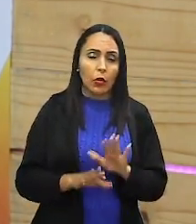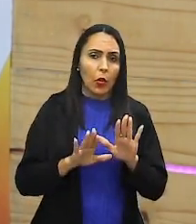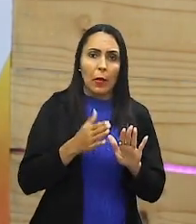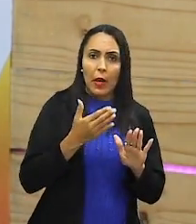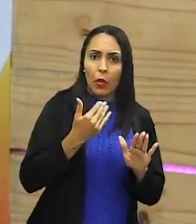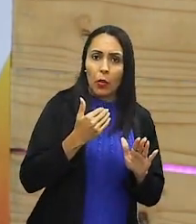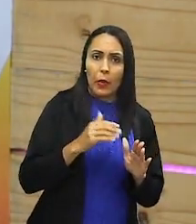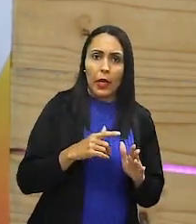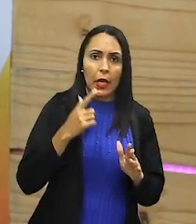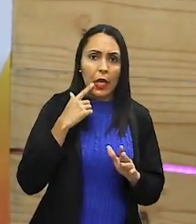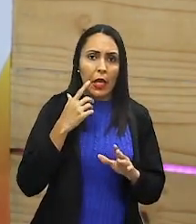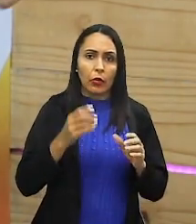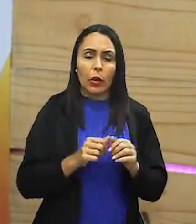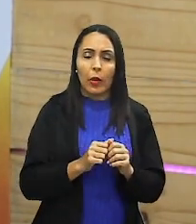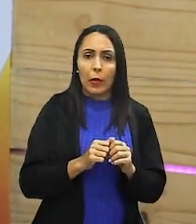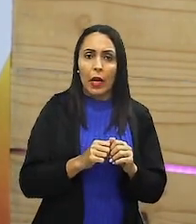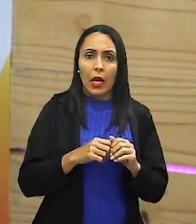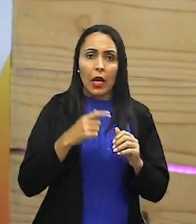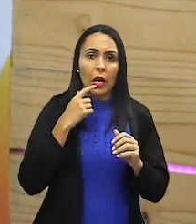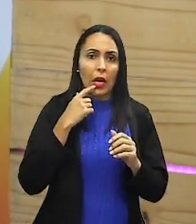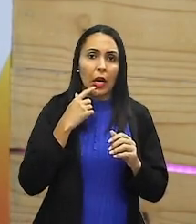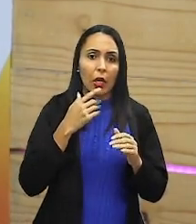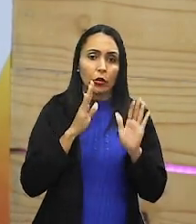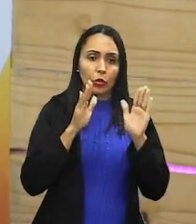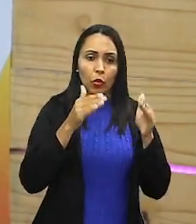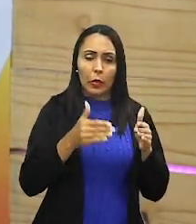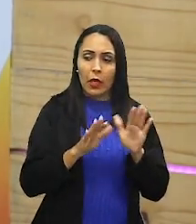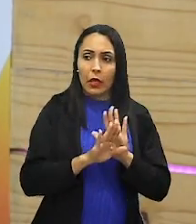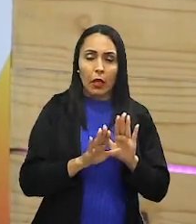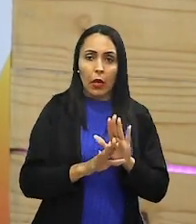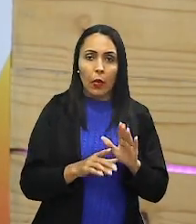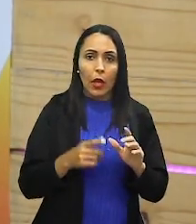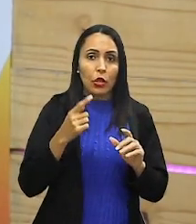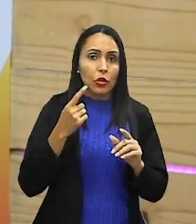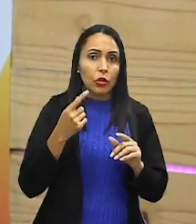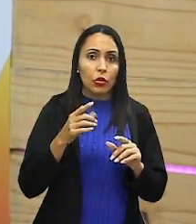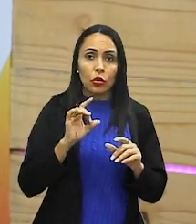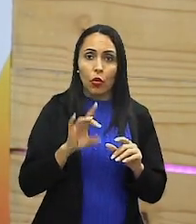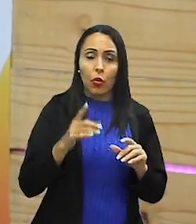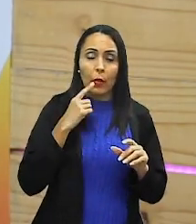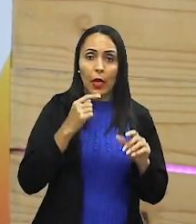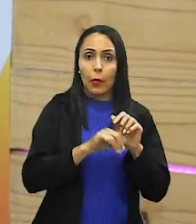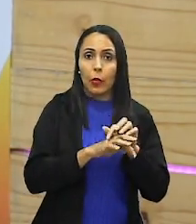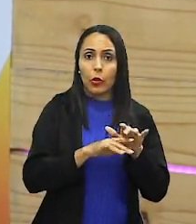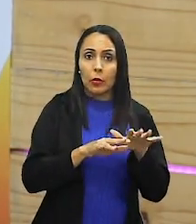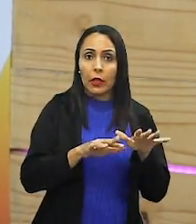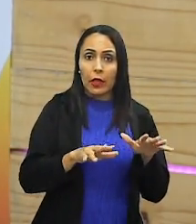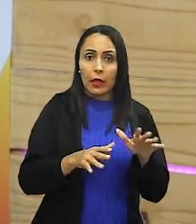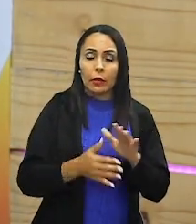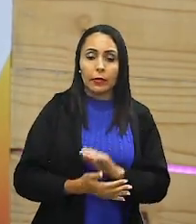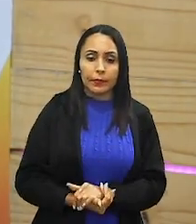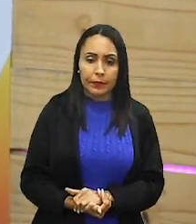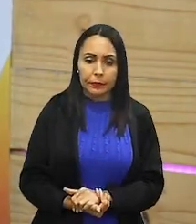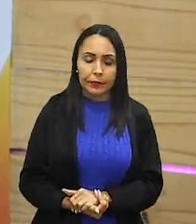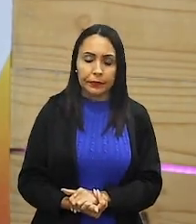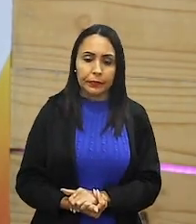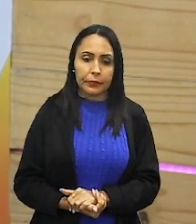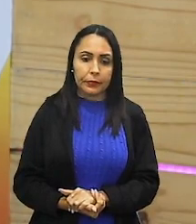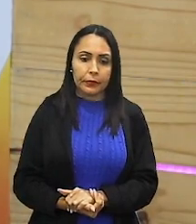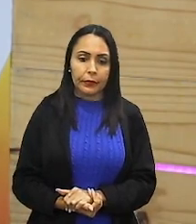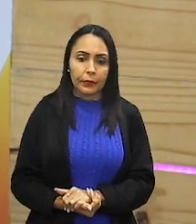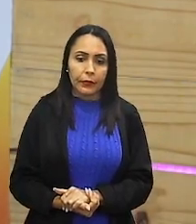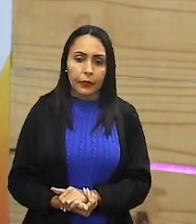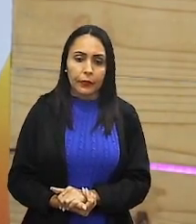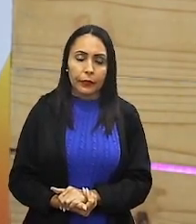comer, não é para mutar, não é para dominar o mundo. Não, é só para se multiplicar. O vírus ele só consegue